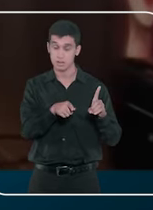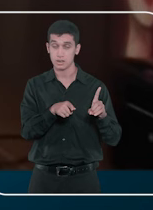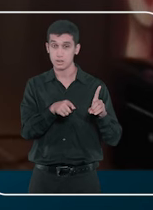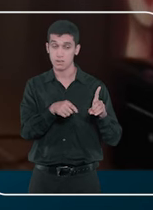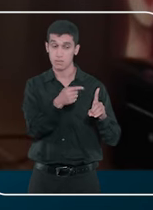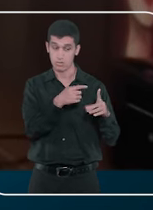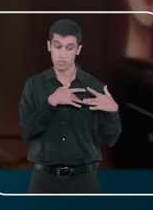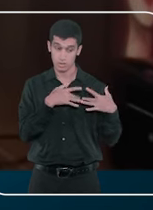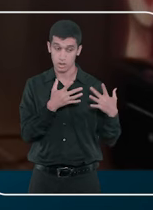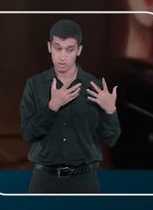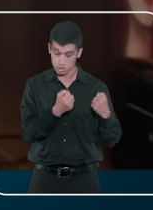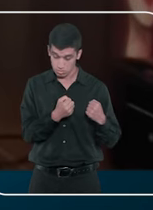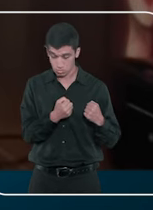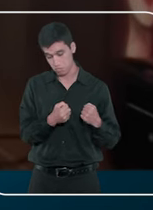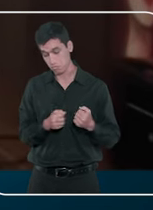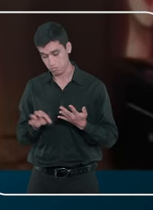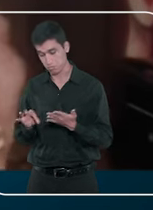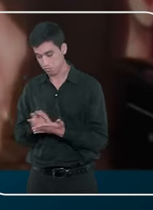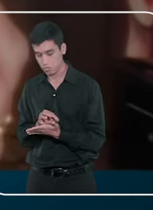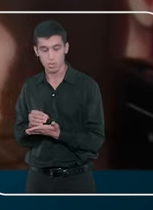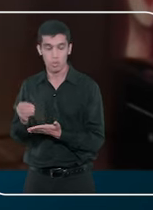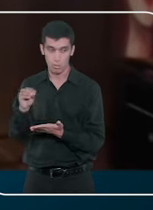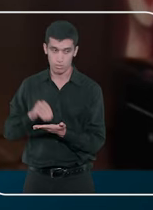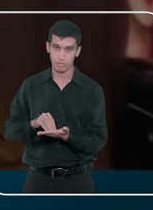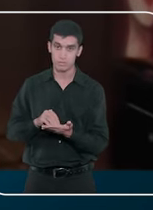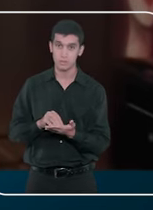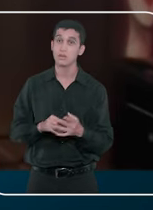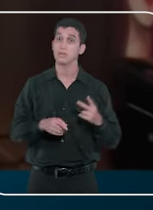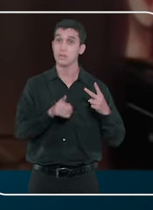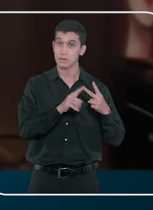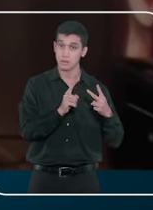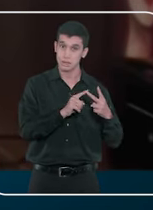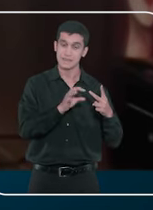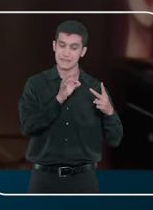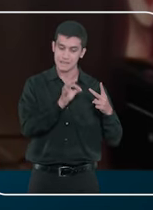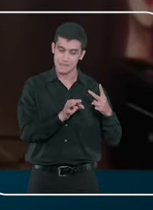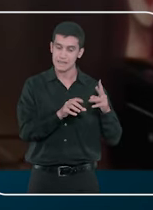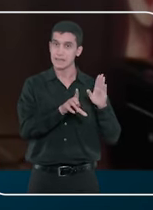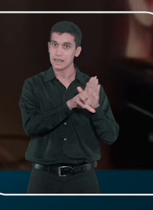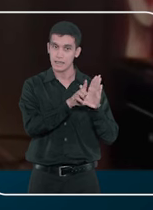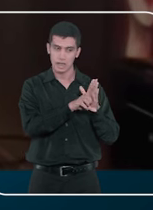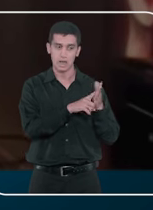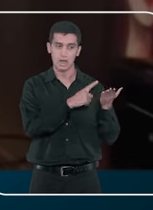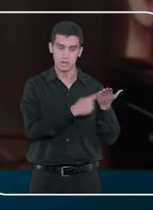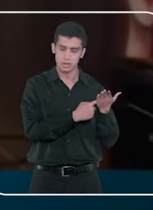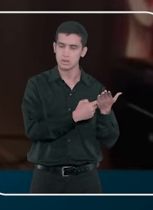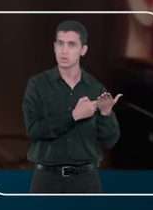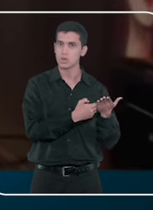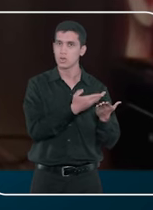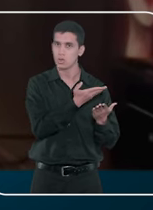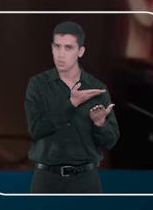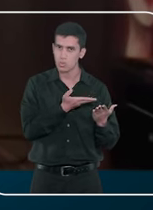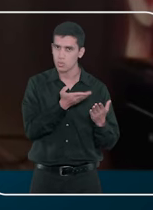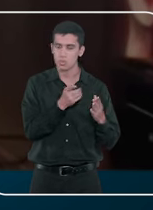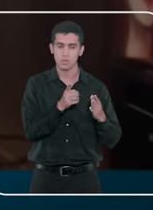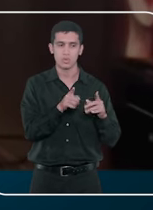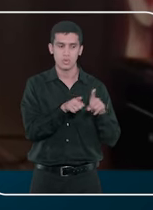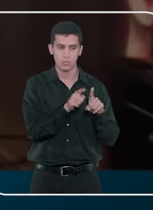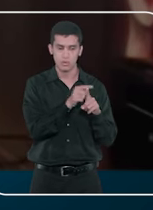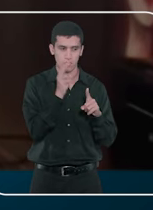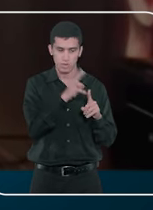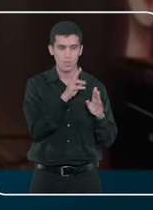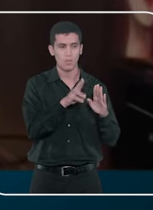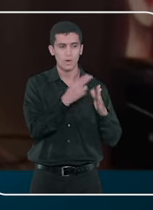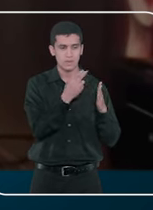o juízo vai aquilatar a legalidade do acordo, evidentemente, quais são as cláusulas